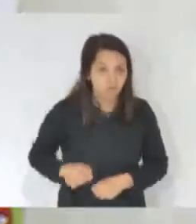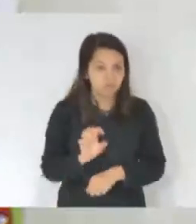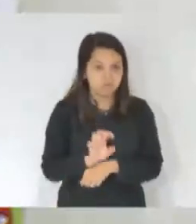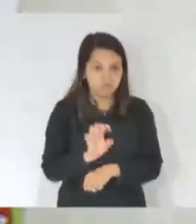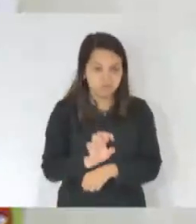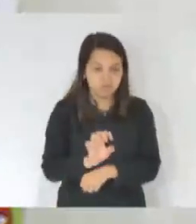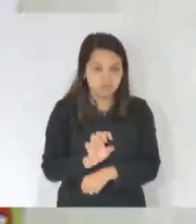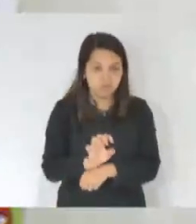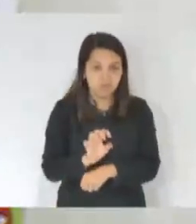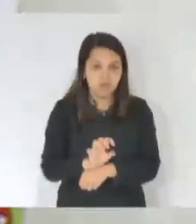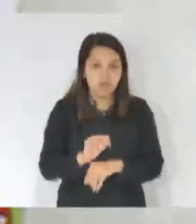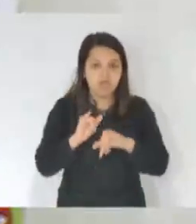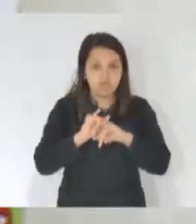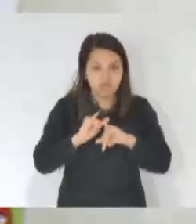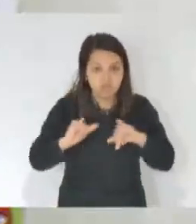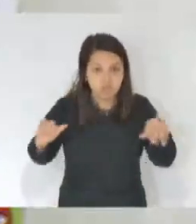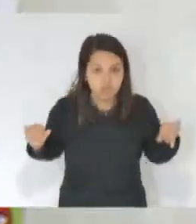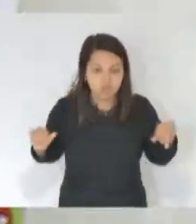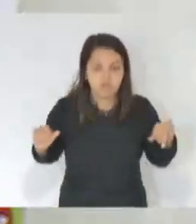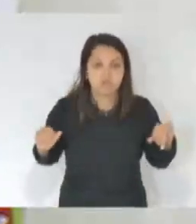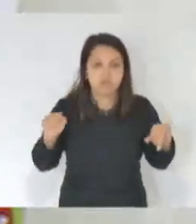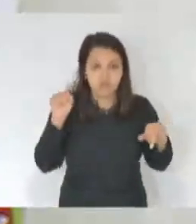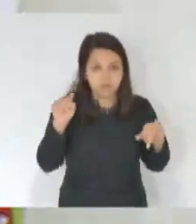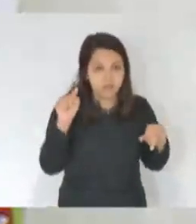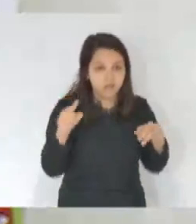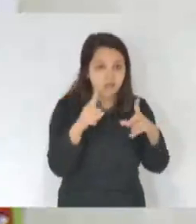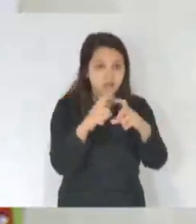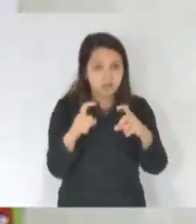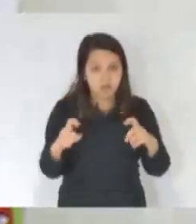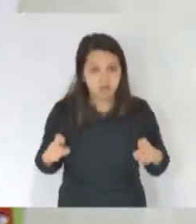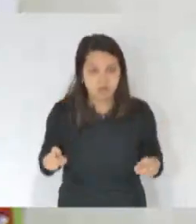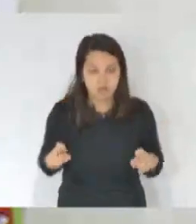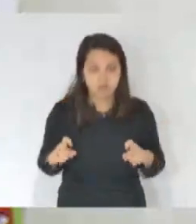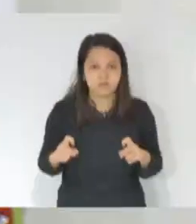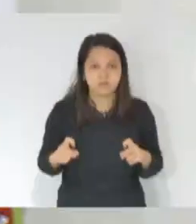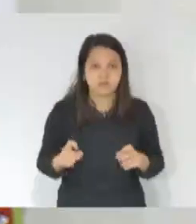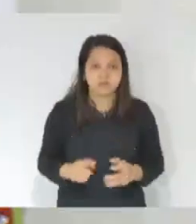para a notícia que vem de Brasília, deputado Minotto, de que